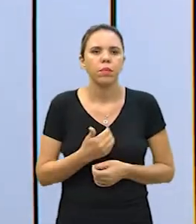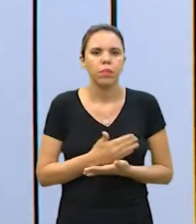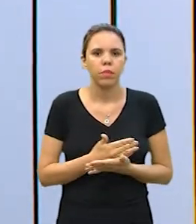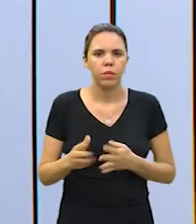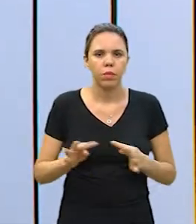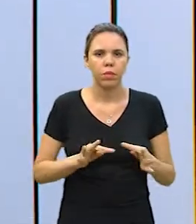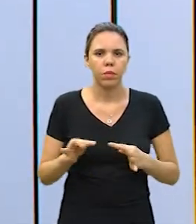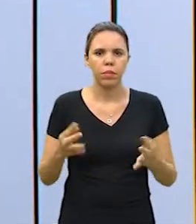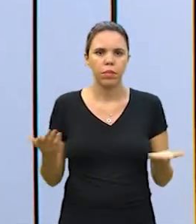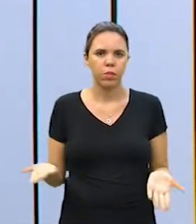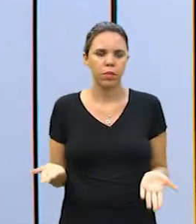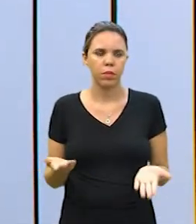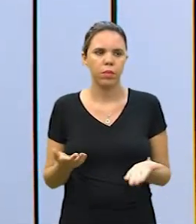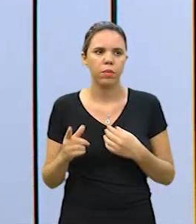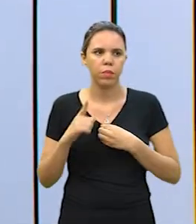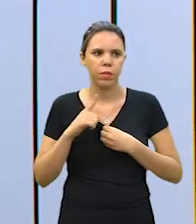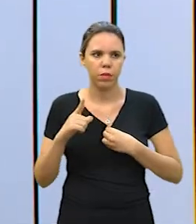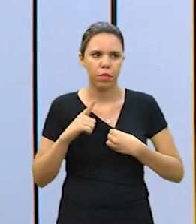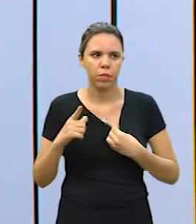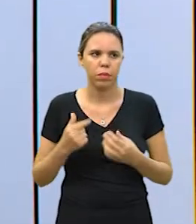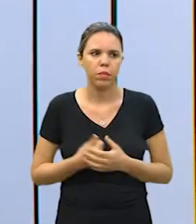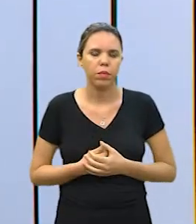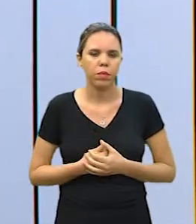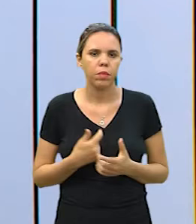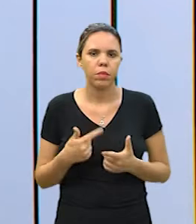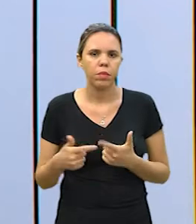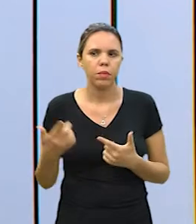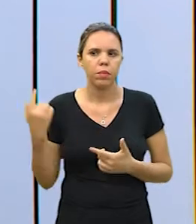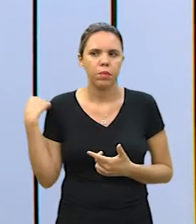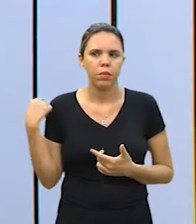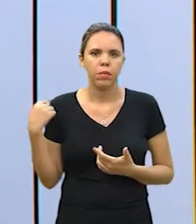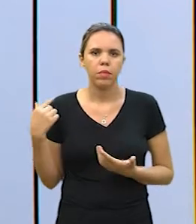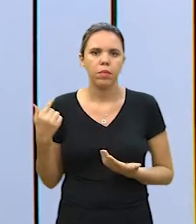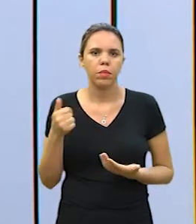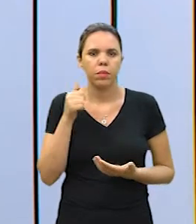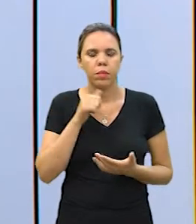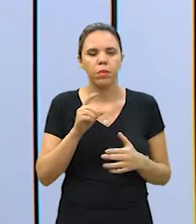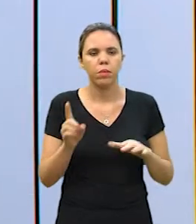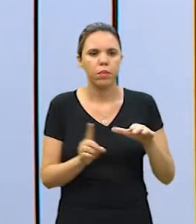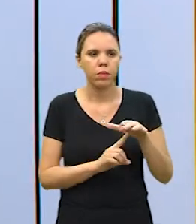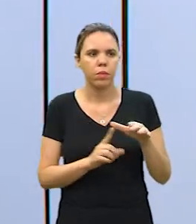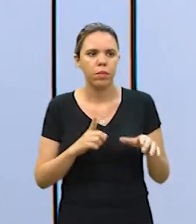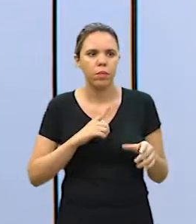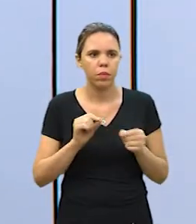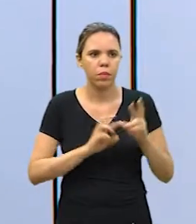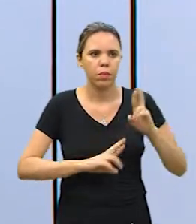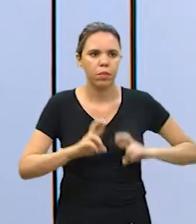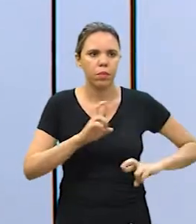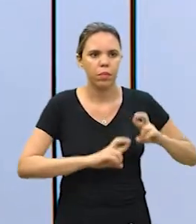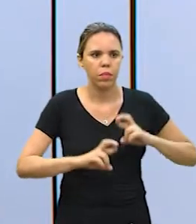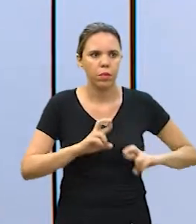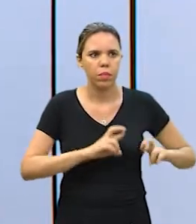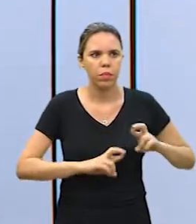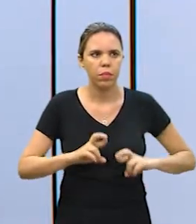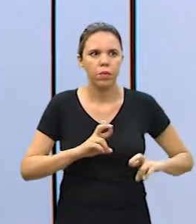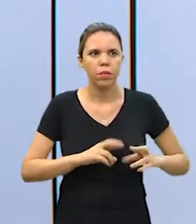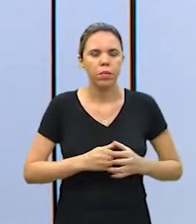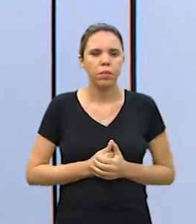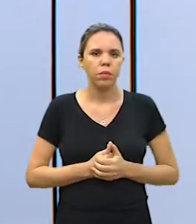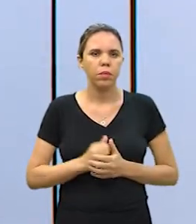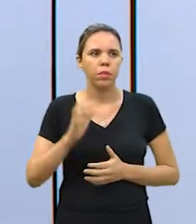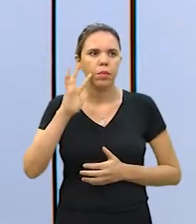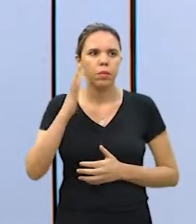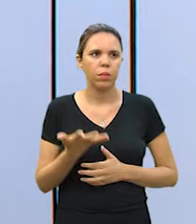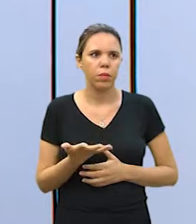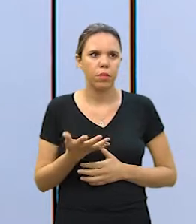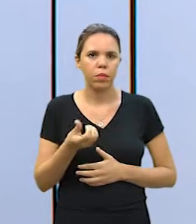ela iniciar um tratamento. Inclusive teve um caso de uma paciente que ela fez o exame, ela recebeu